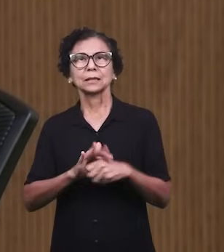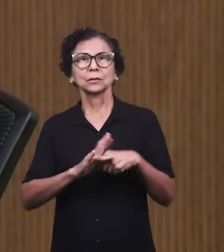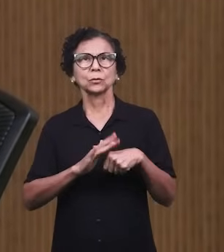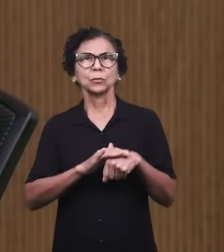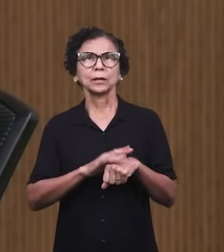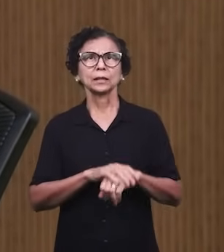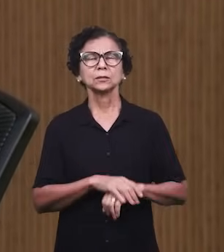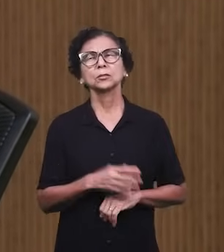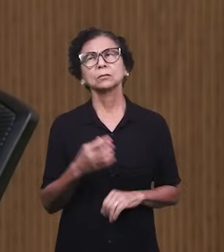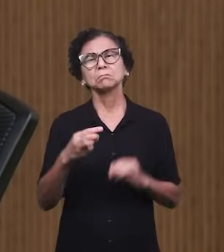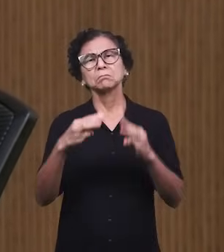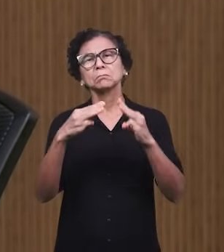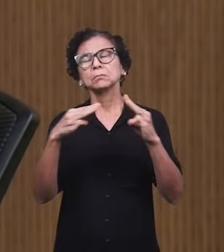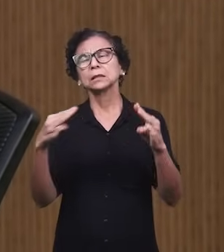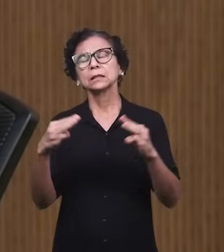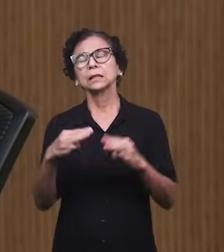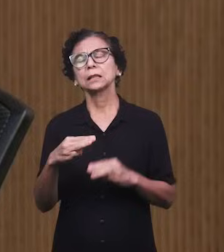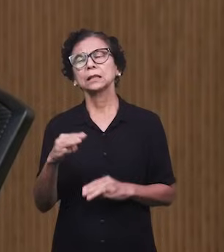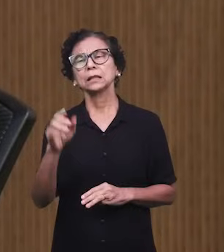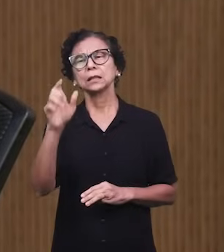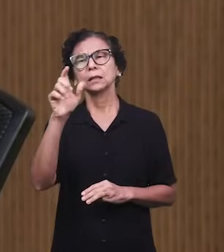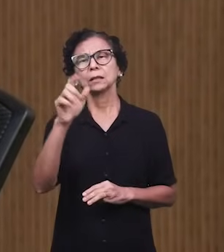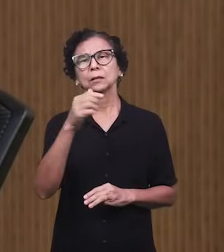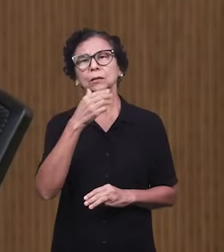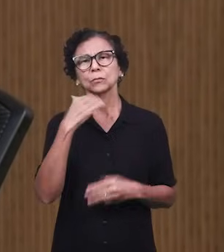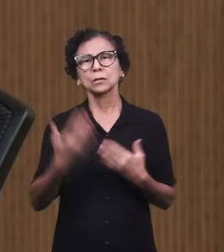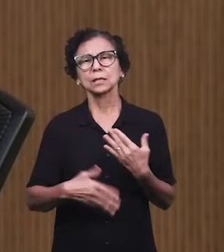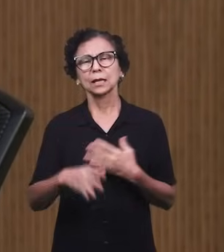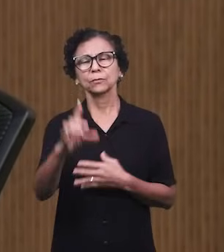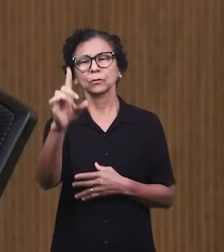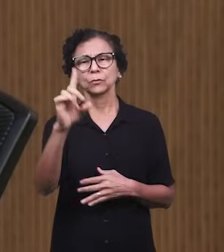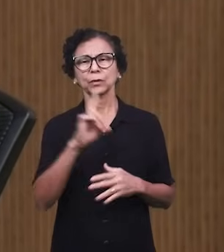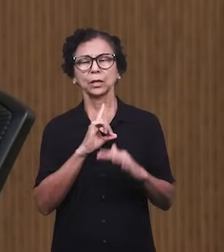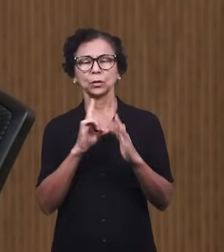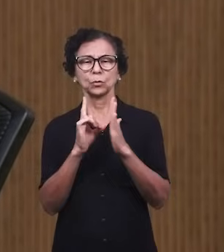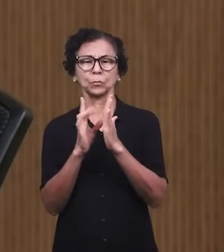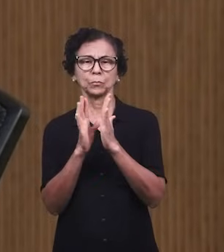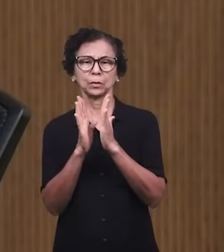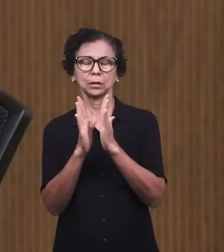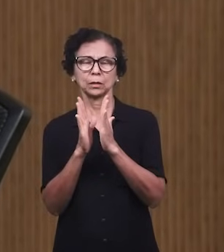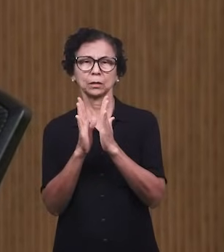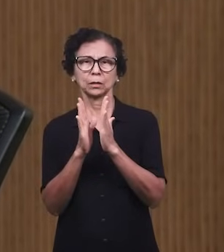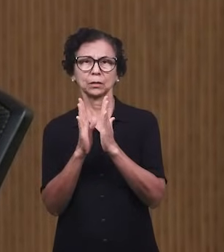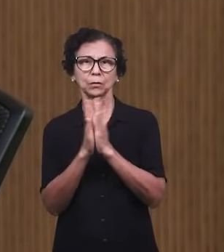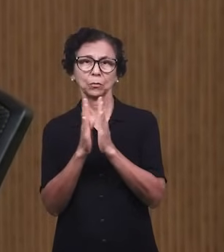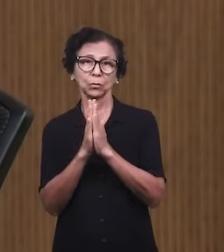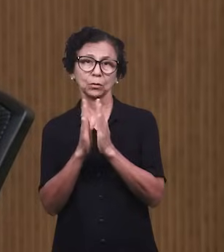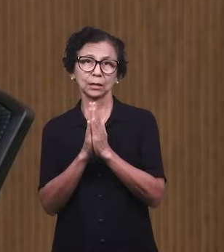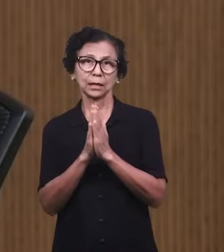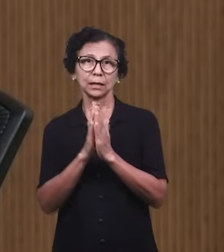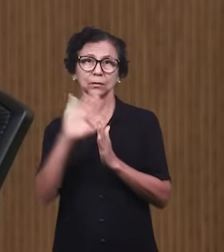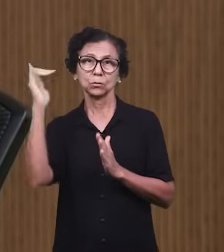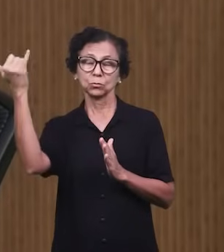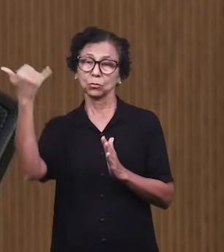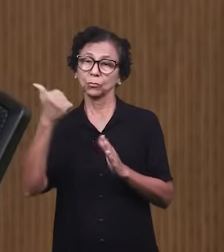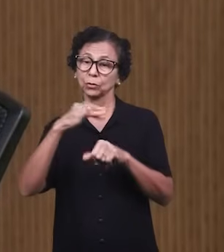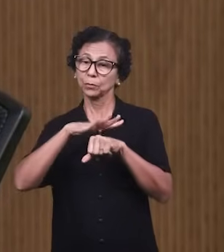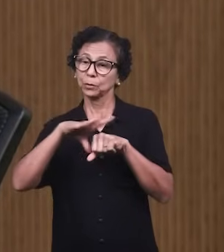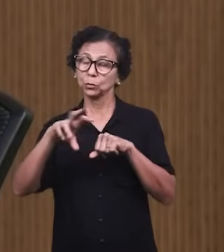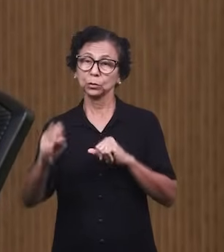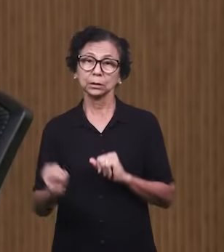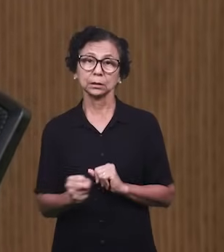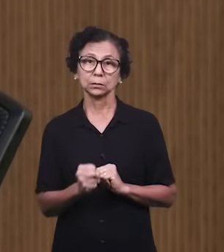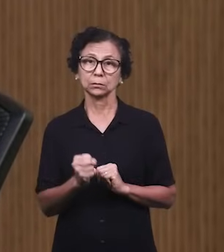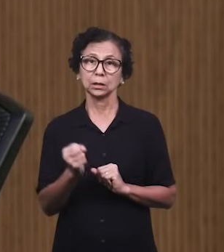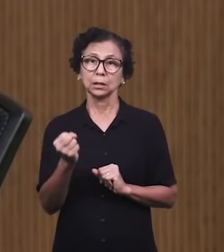receber oração no Manaim, o Senhor falou que estava me curando de uma doença que nem tinha ainda sido manifestada. Então, uma bênção